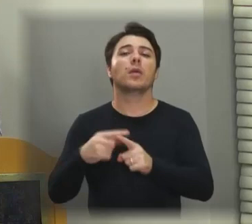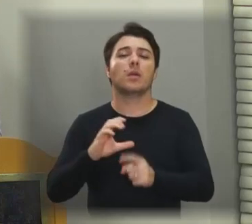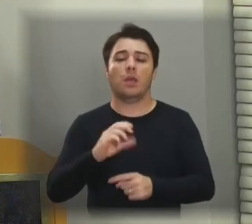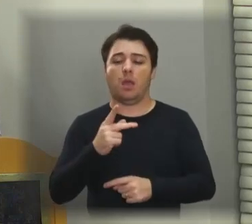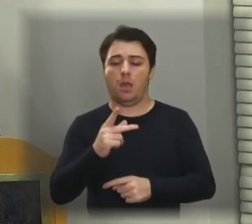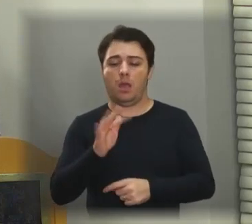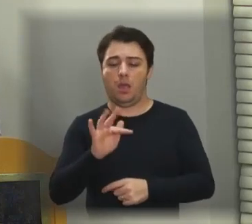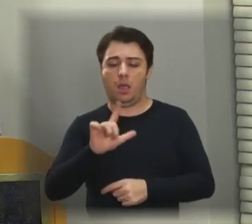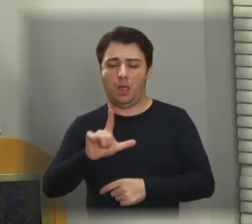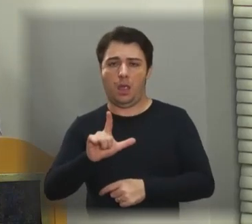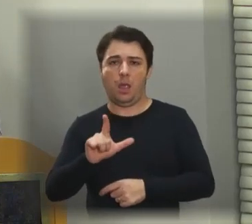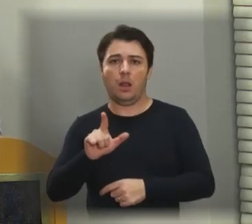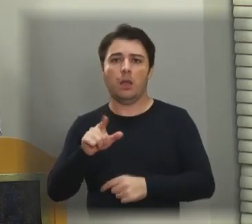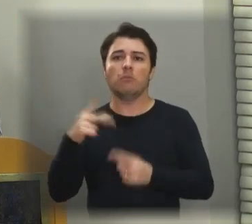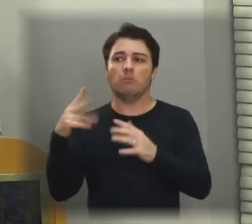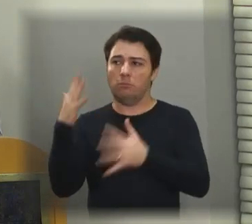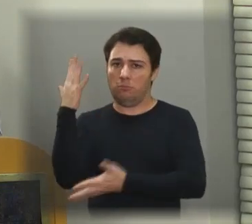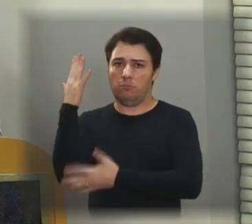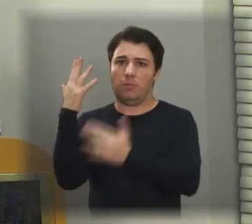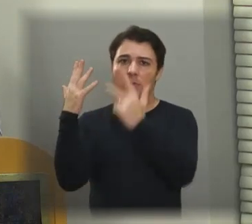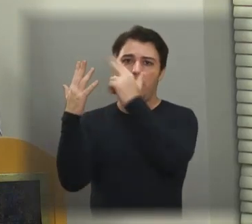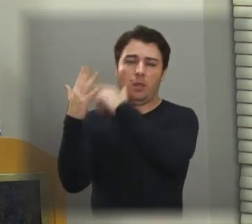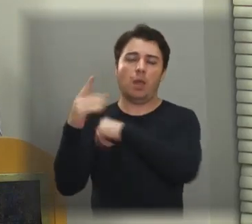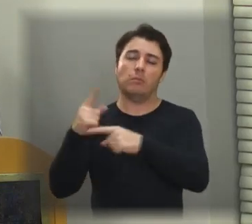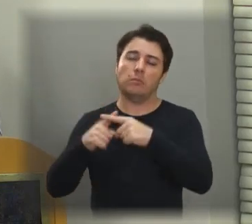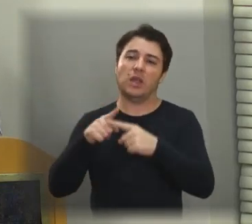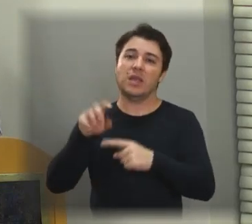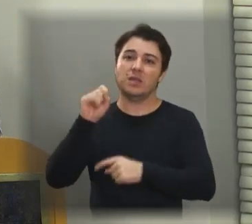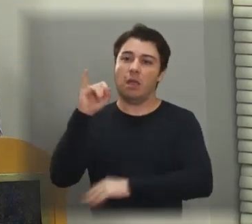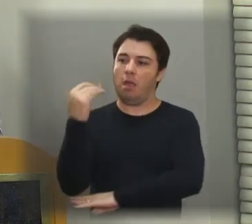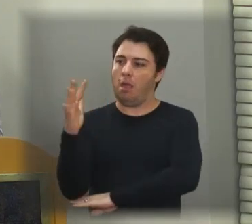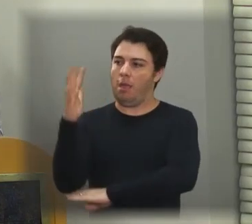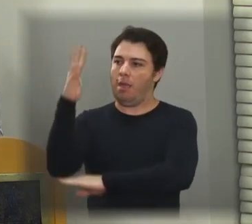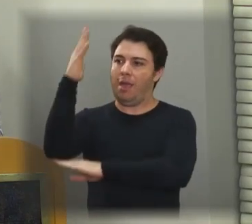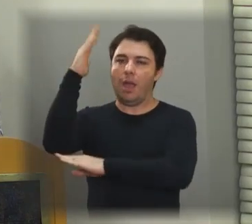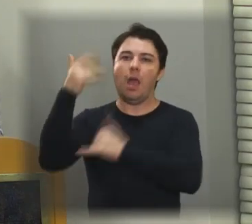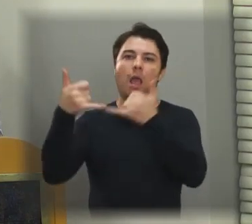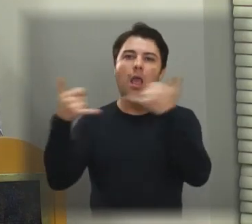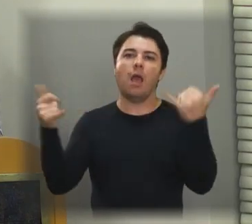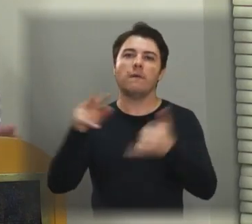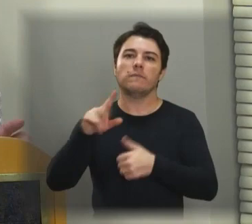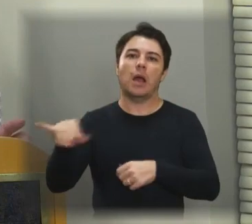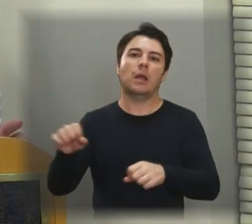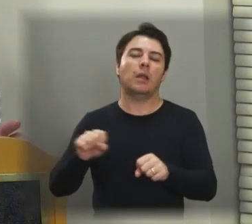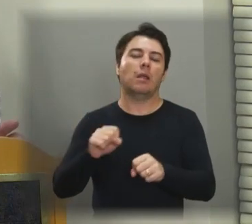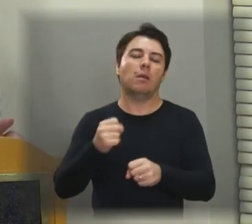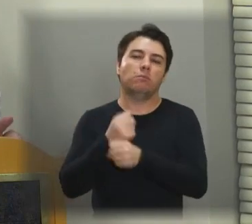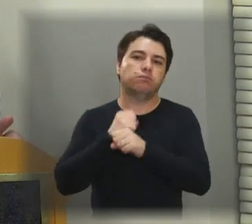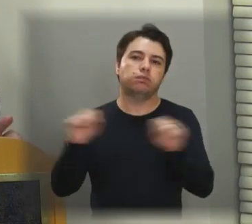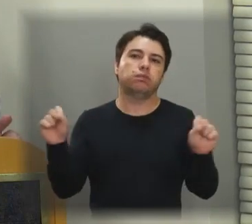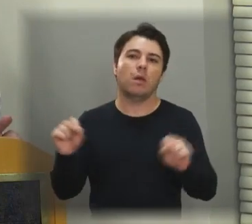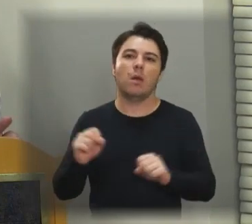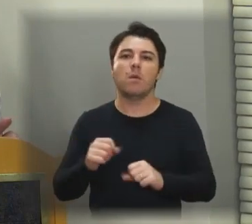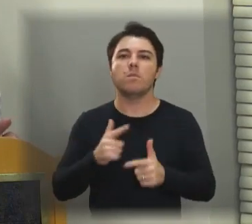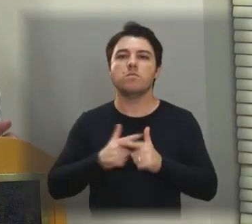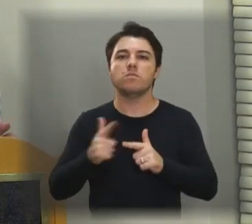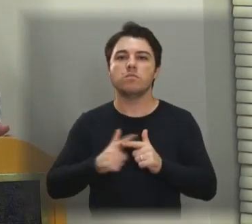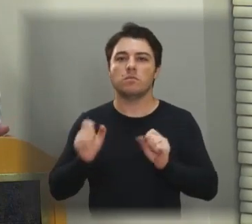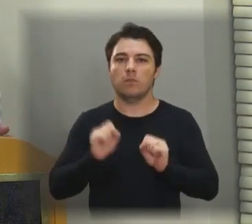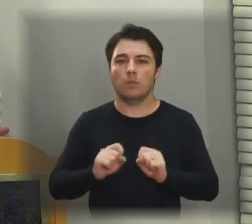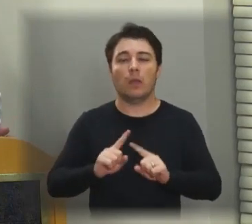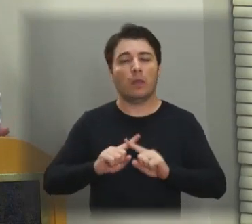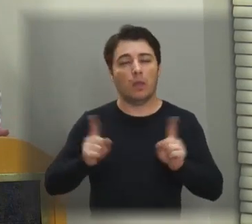porque se ela chegar na rede ela vai trazer dano ela vai trazer problema inclusive pode trazer acidente para população então gente